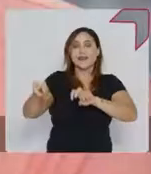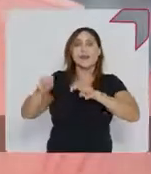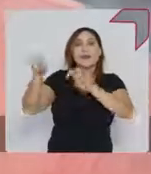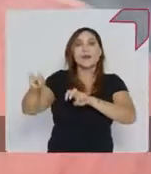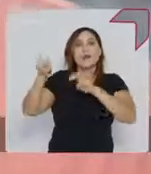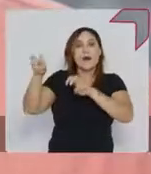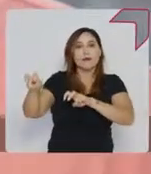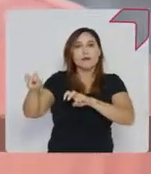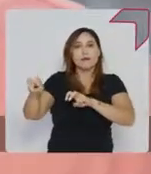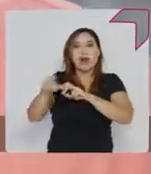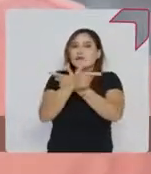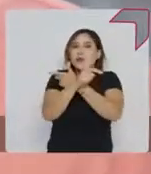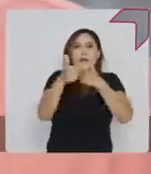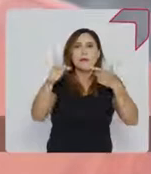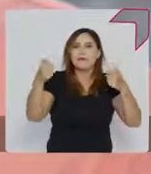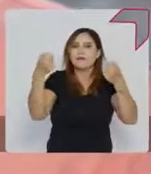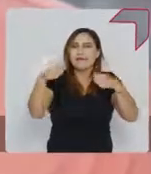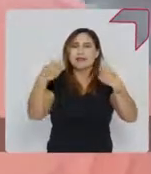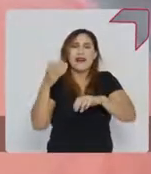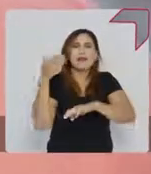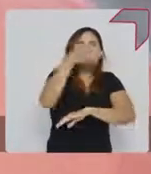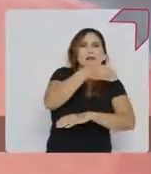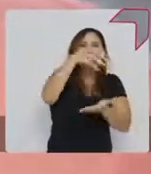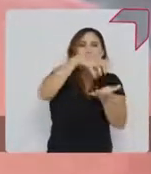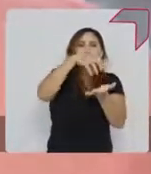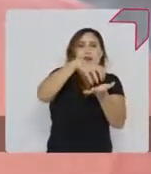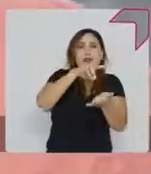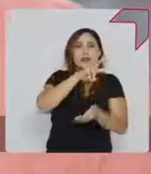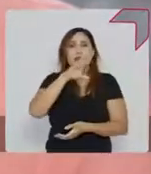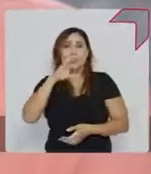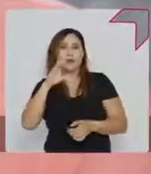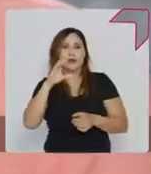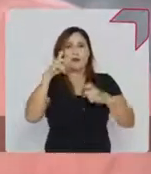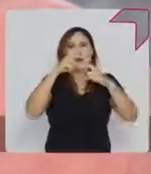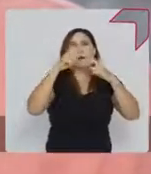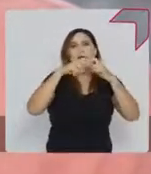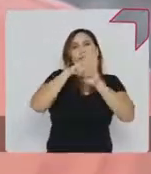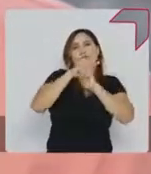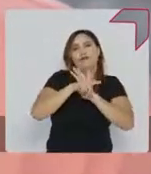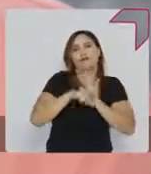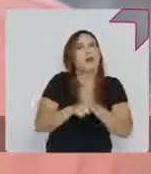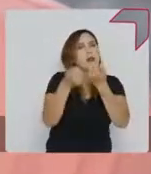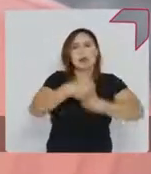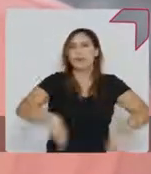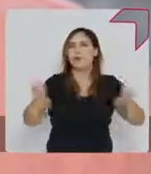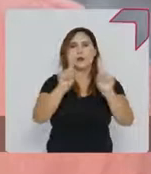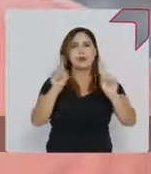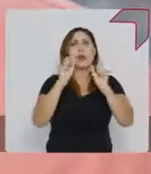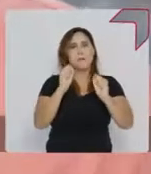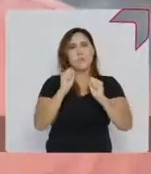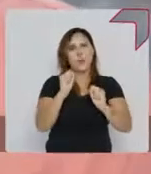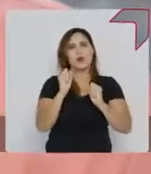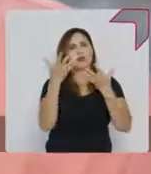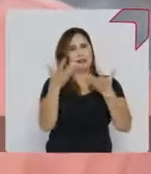rural. Ninguém vai mais precisar se deslocar até a sede para encontrar um atendimento.